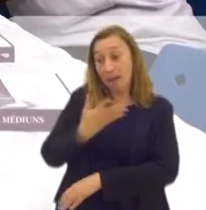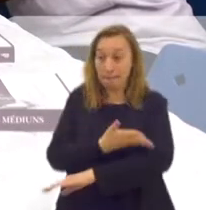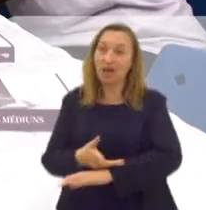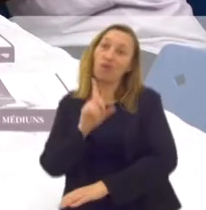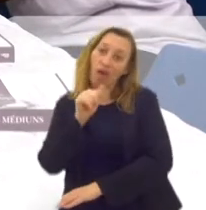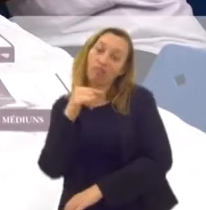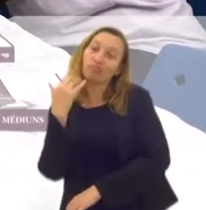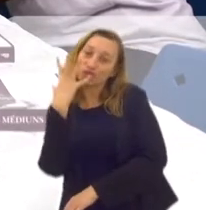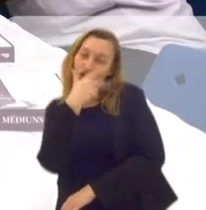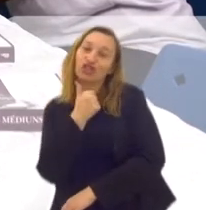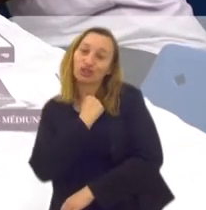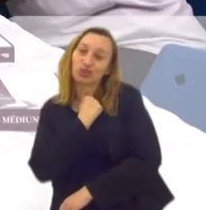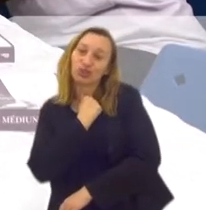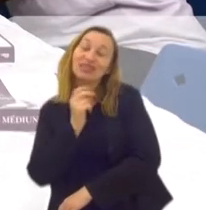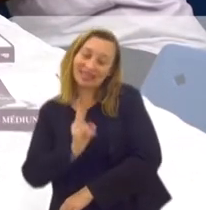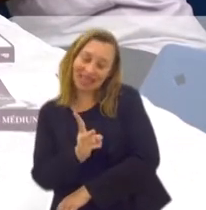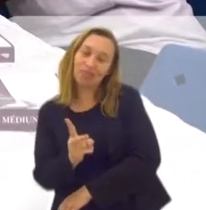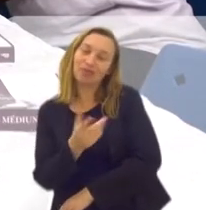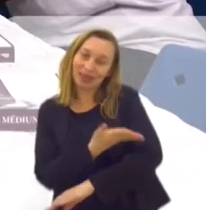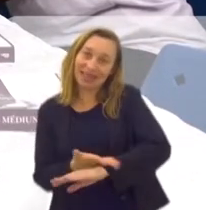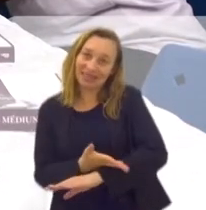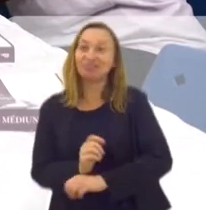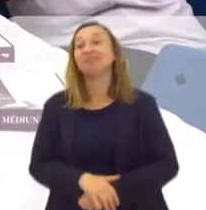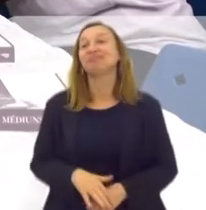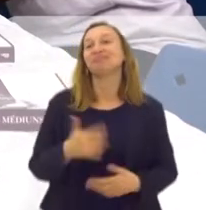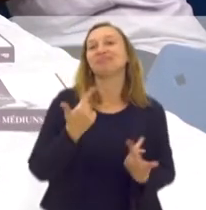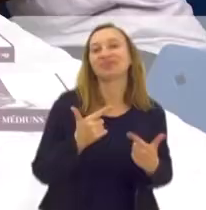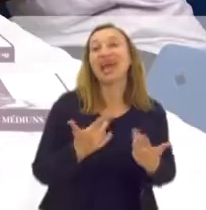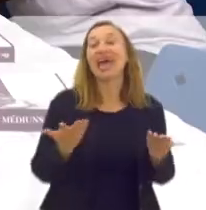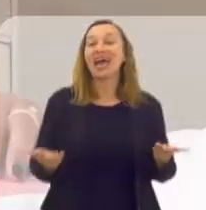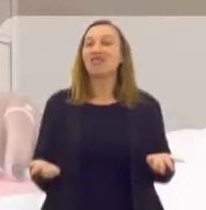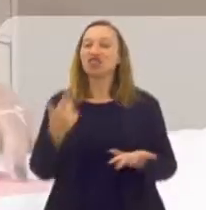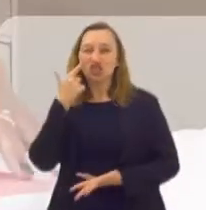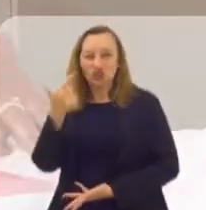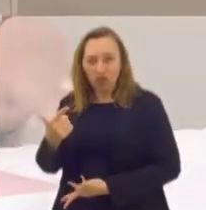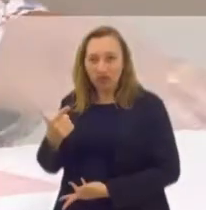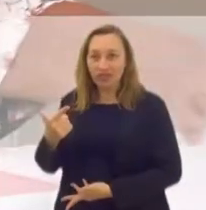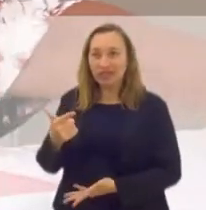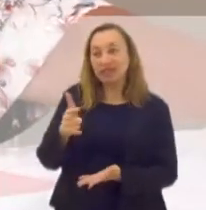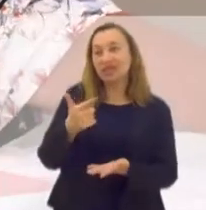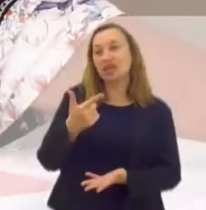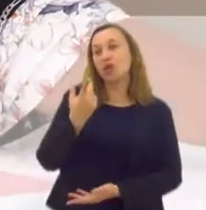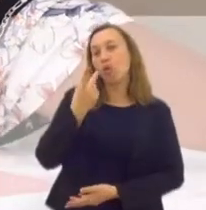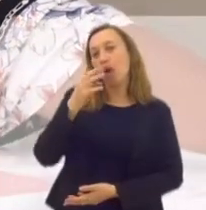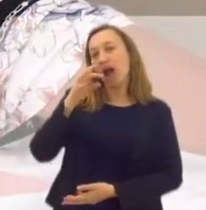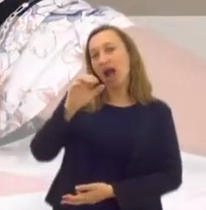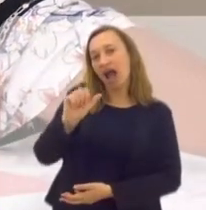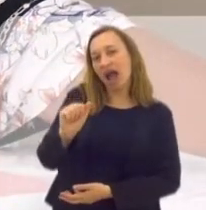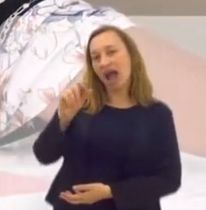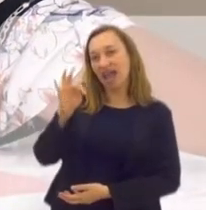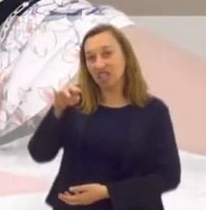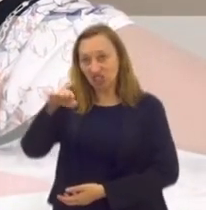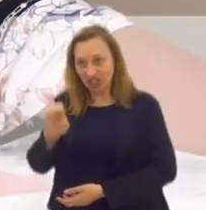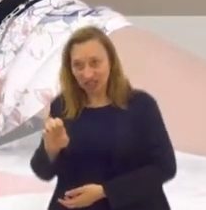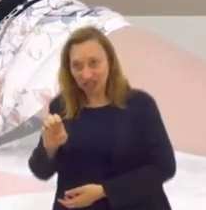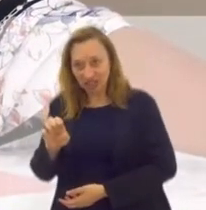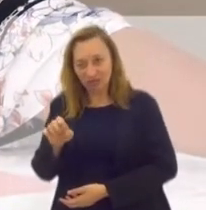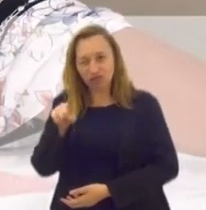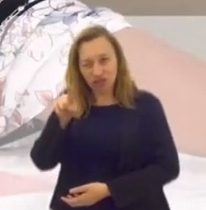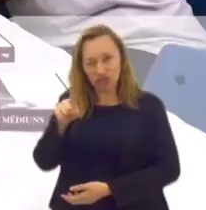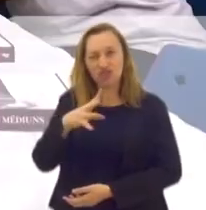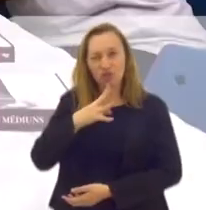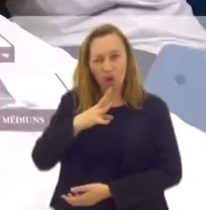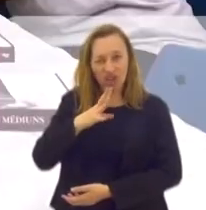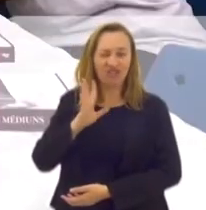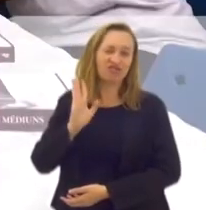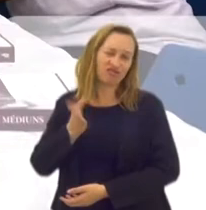muito bonito, É viu? isso, é. Deveria ser sempre branco. Vocês estão vendo aqui o Alexandre com